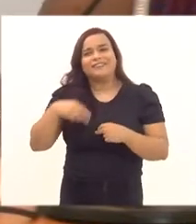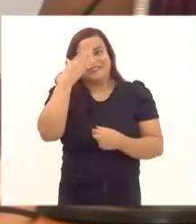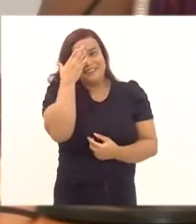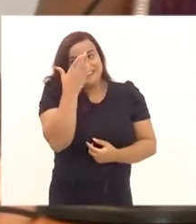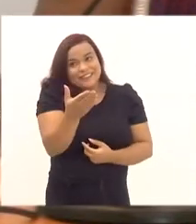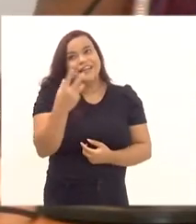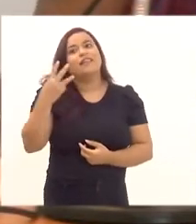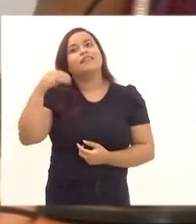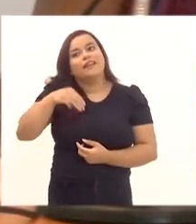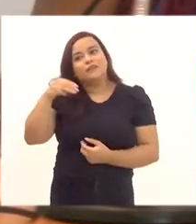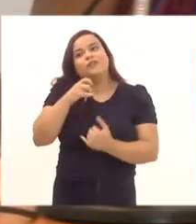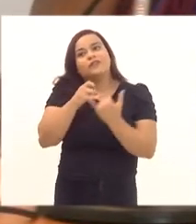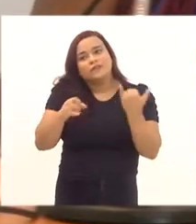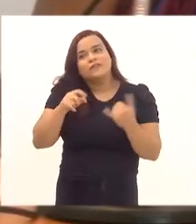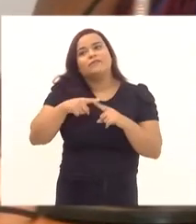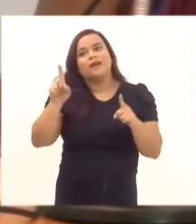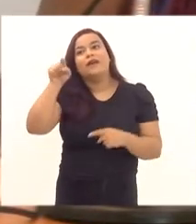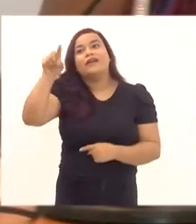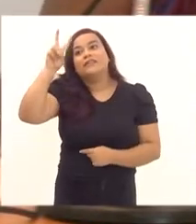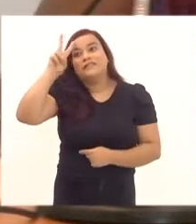falar segunda-feira